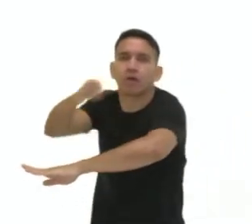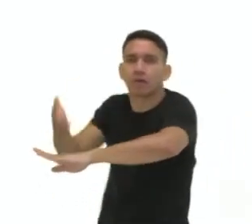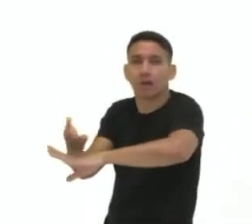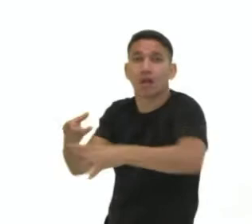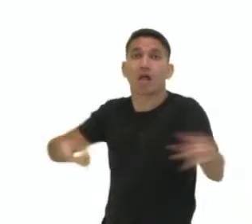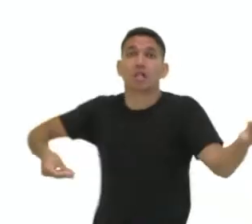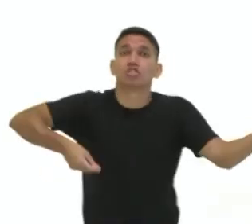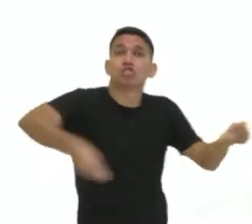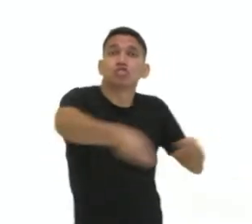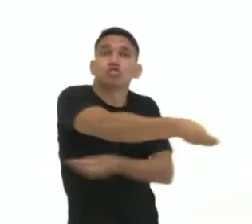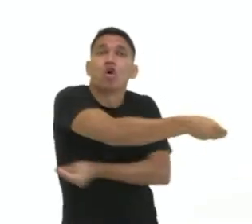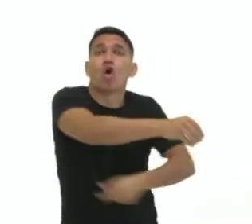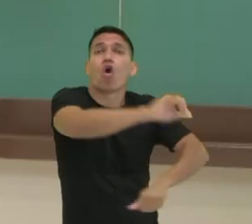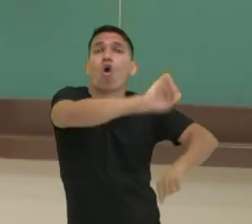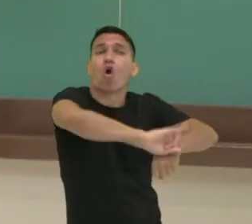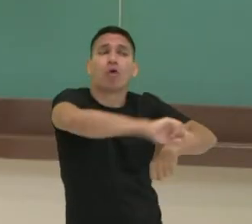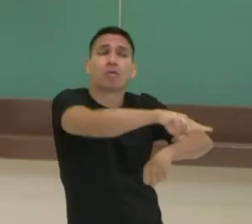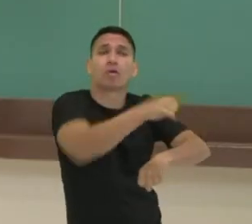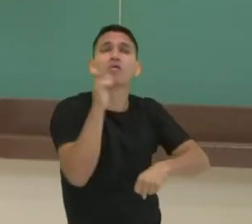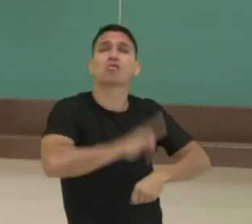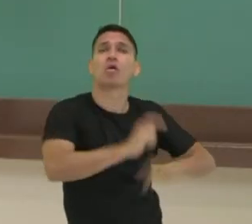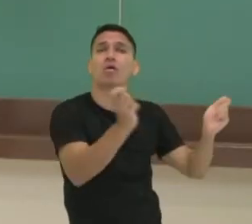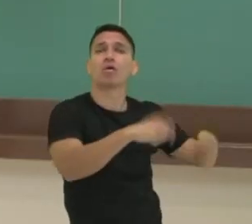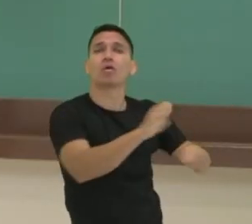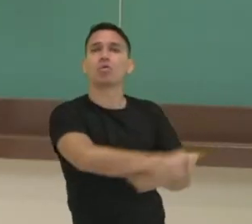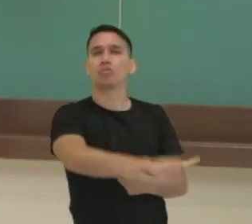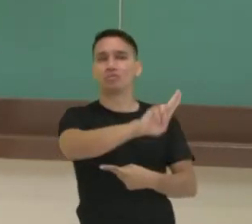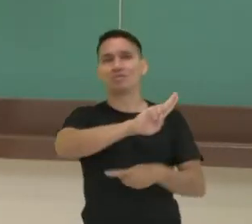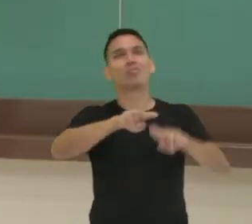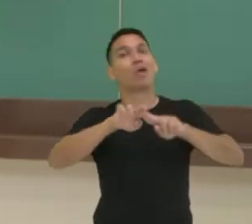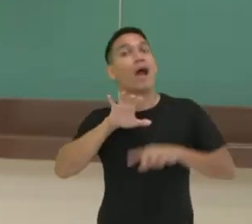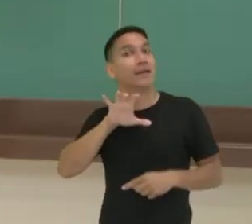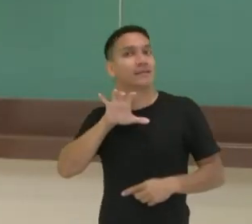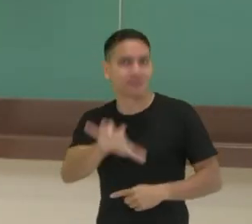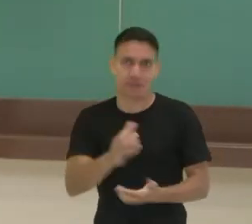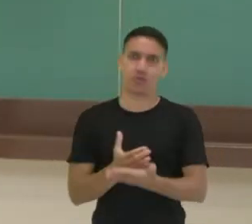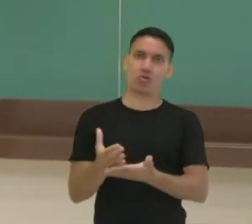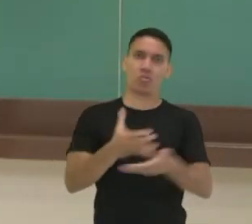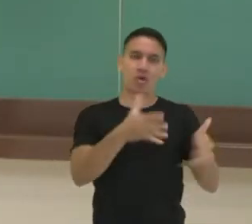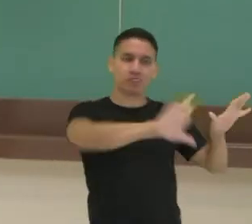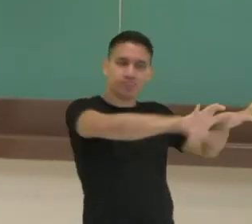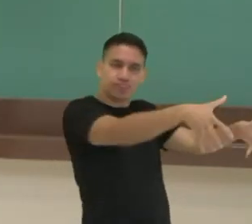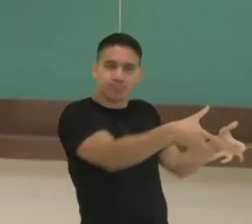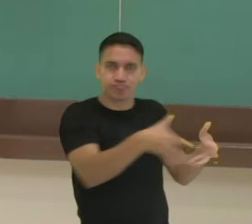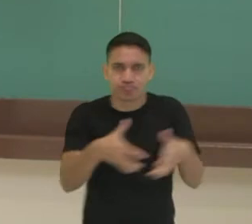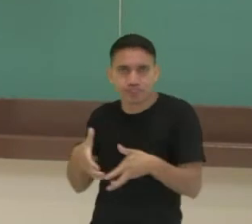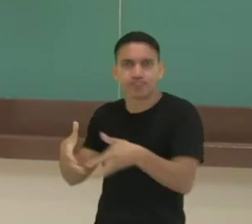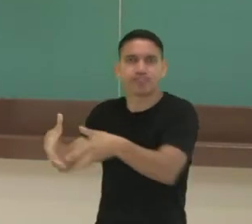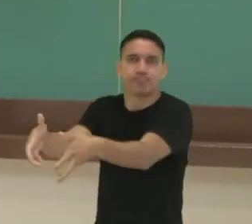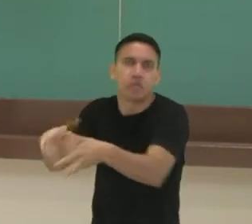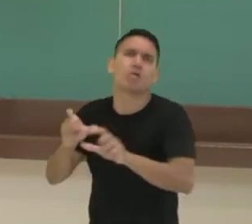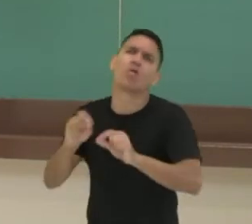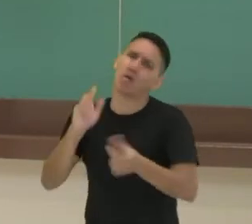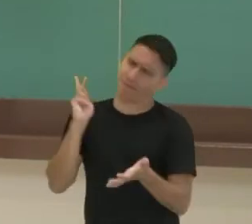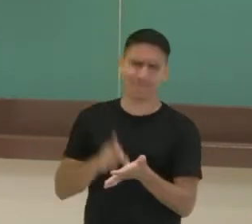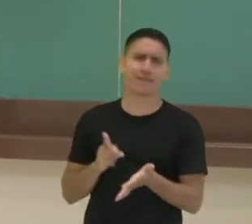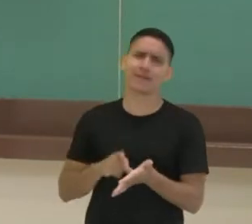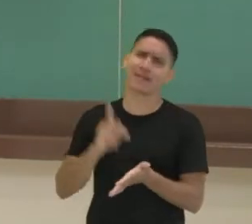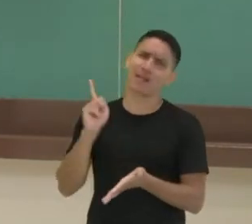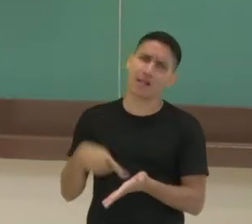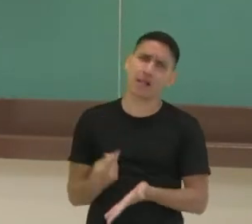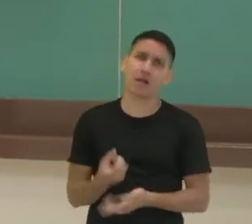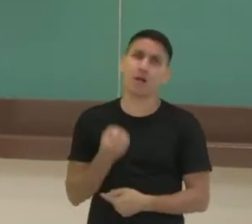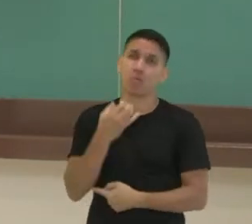eram úteis a eles. Tá? Então foi dessa forma que começou a ser feita a exploração do pau-brasil, o que na verdade foi bem conveniente